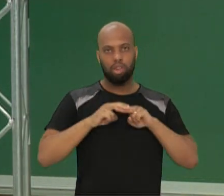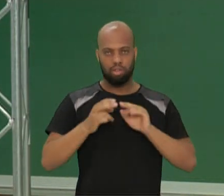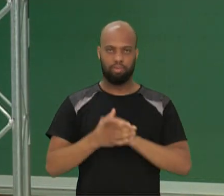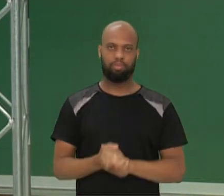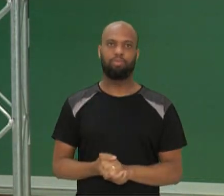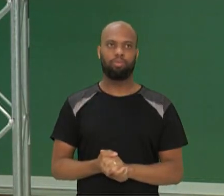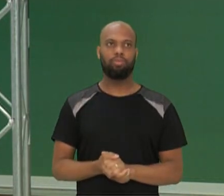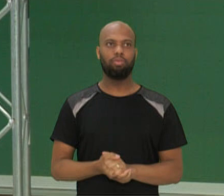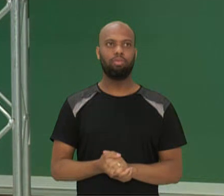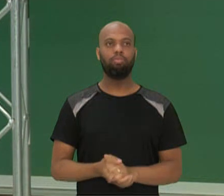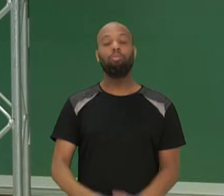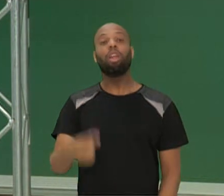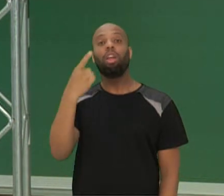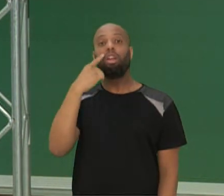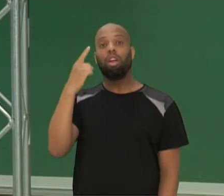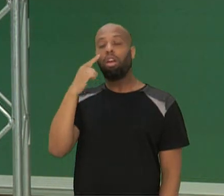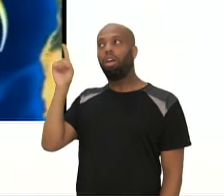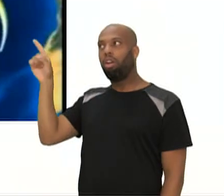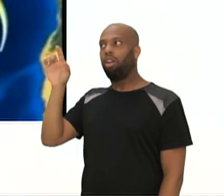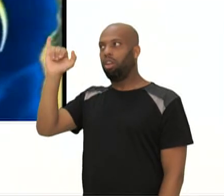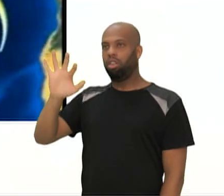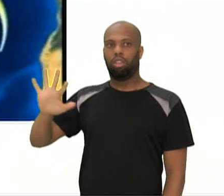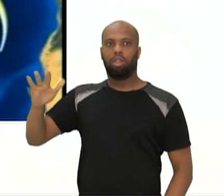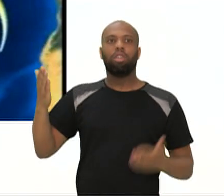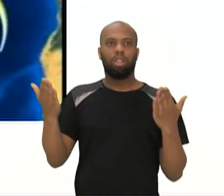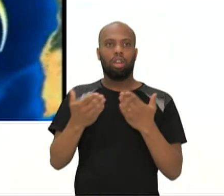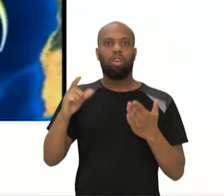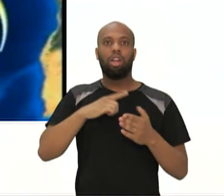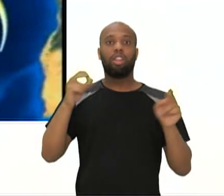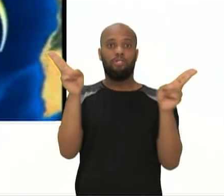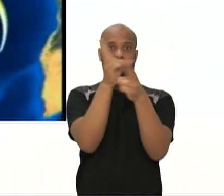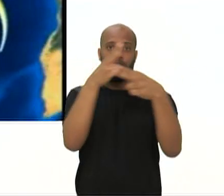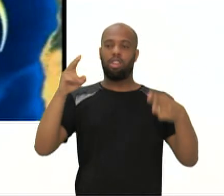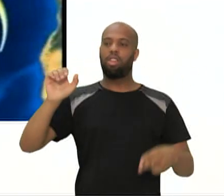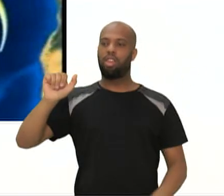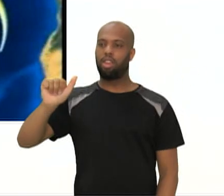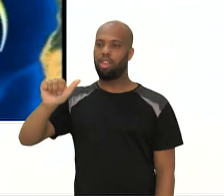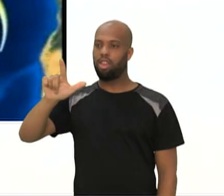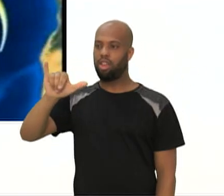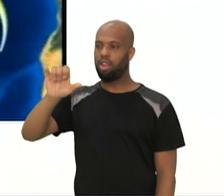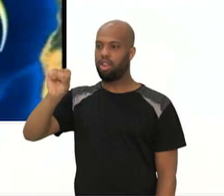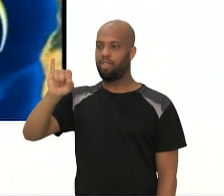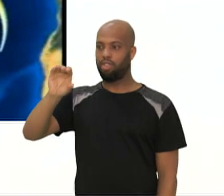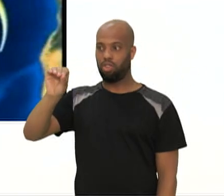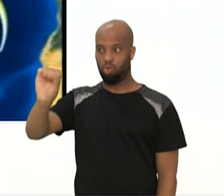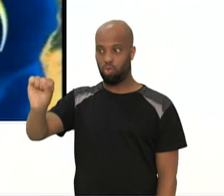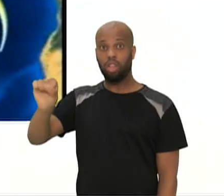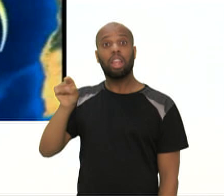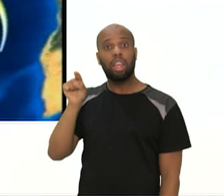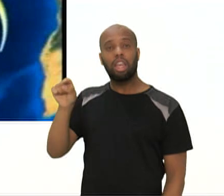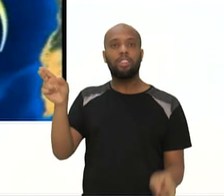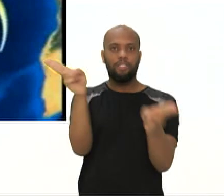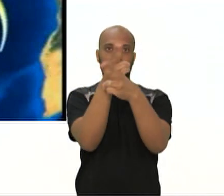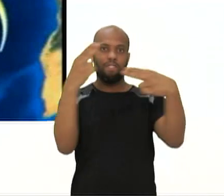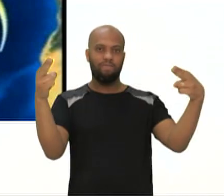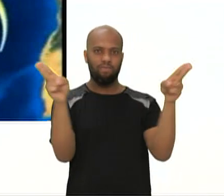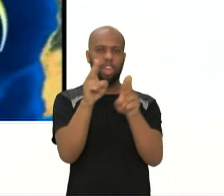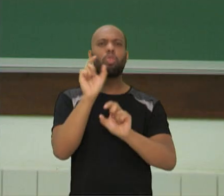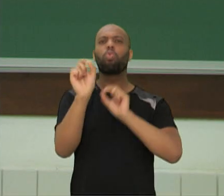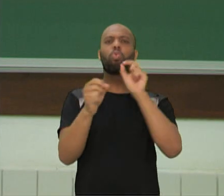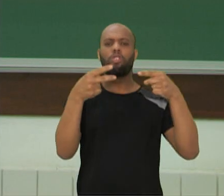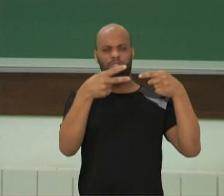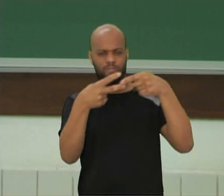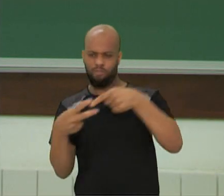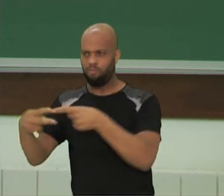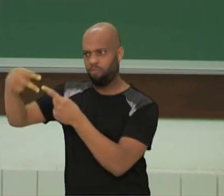alimentarem. Aqui nós vamos ver na próxima tela os ventos alísios. Esses ventos alísios são ventos